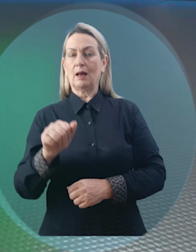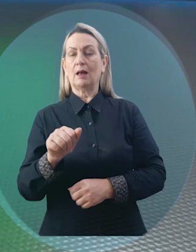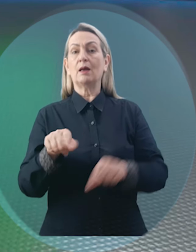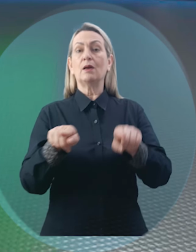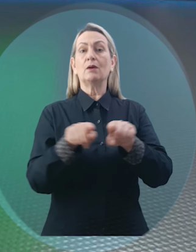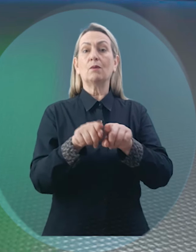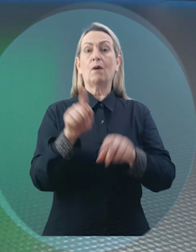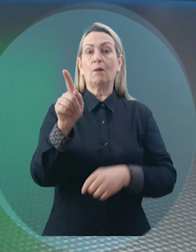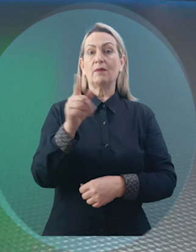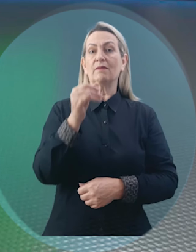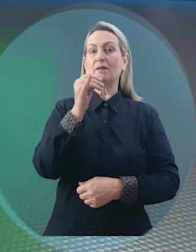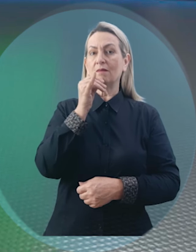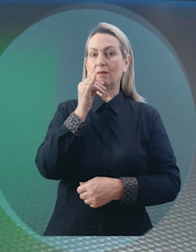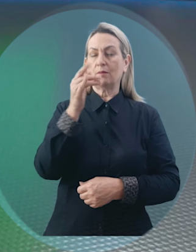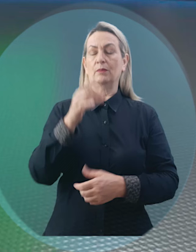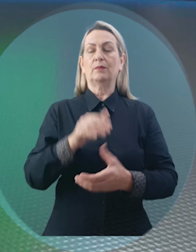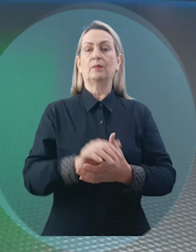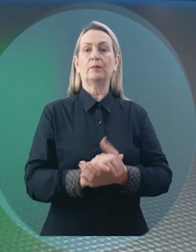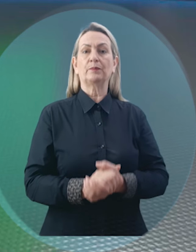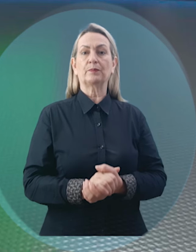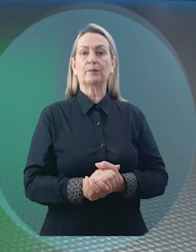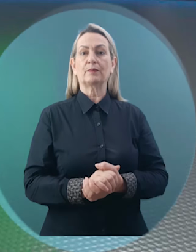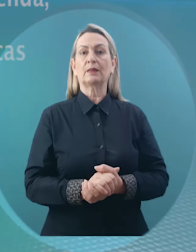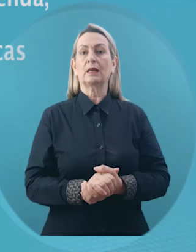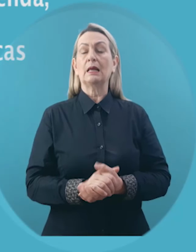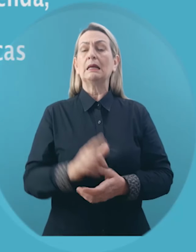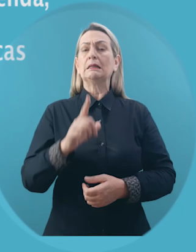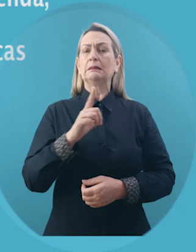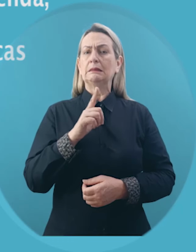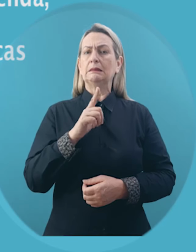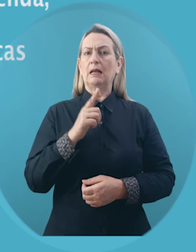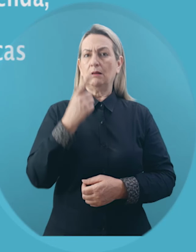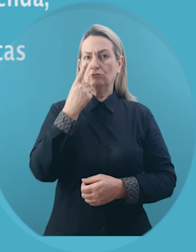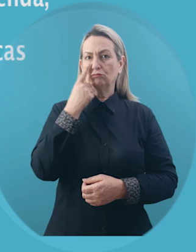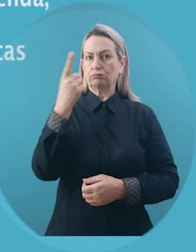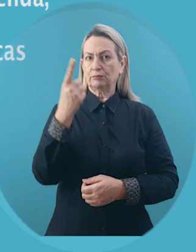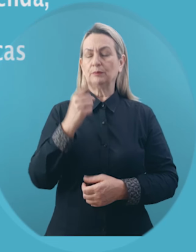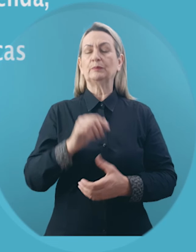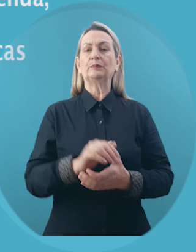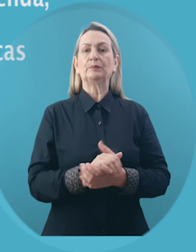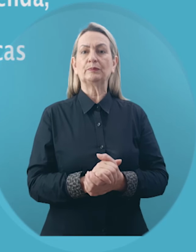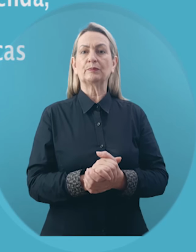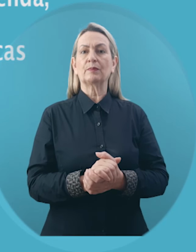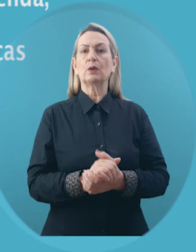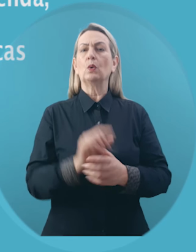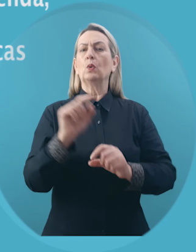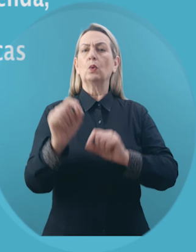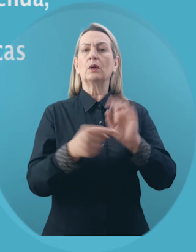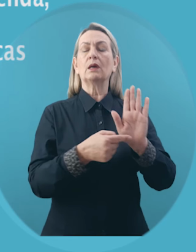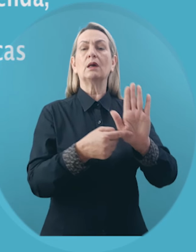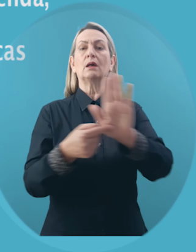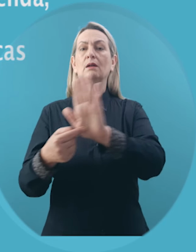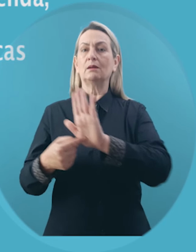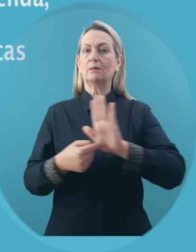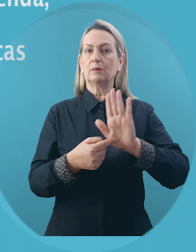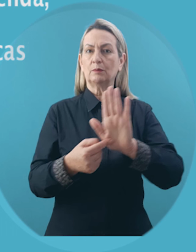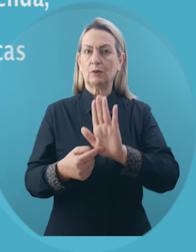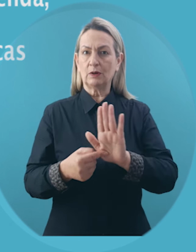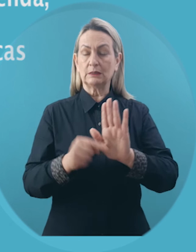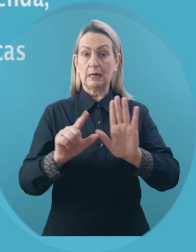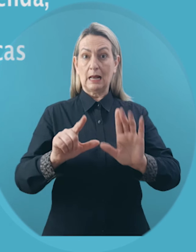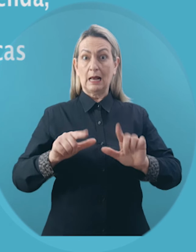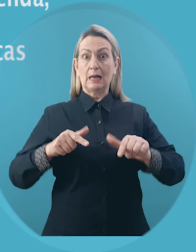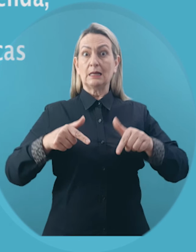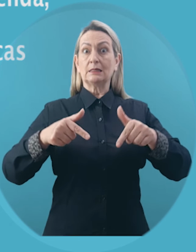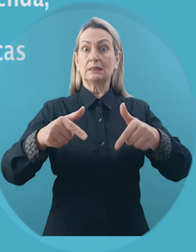plurianual como o exemplo a seguir nós temos um artigo numerado e ele